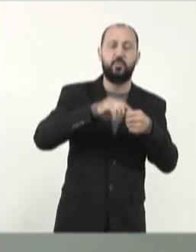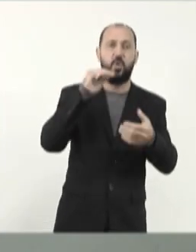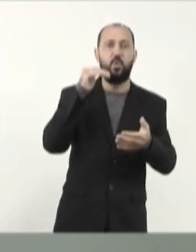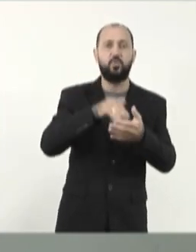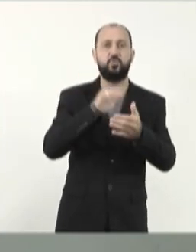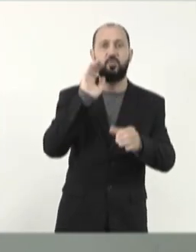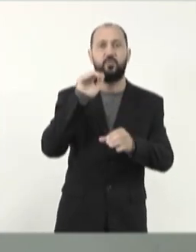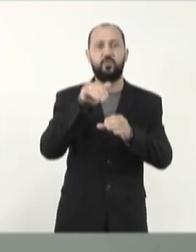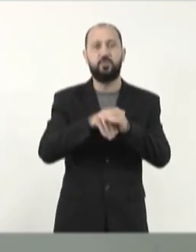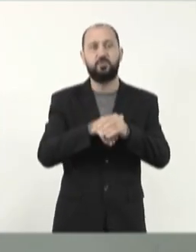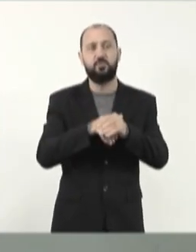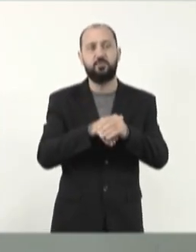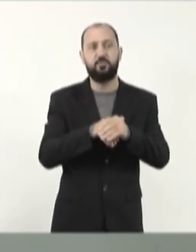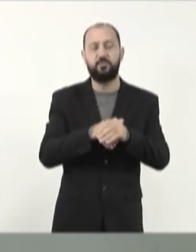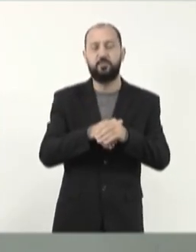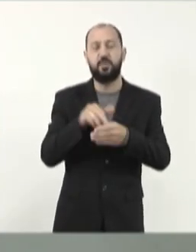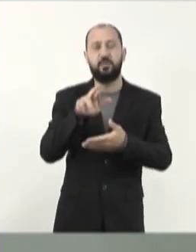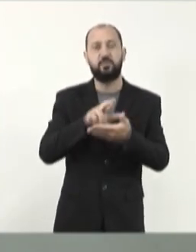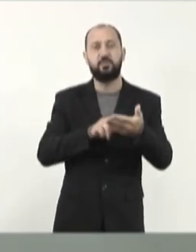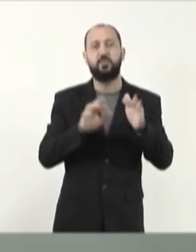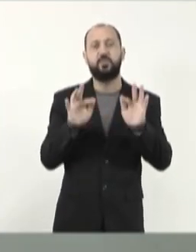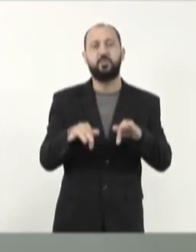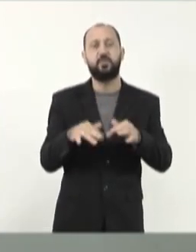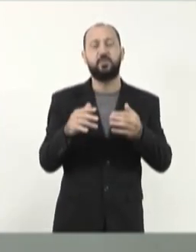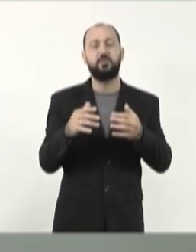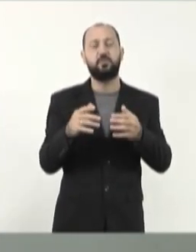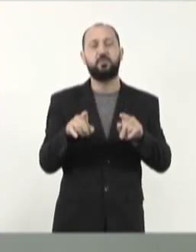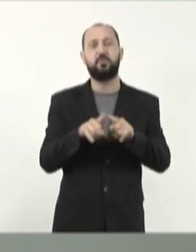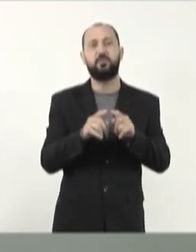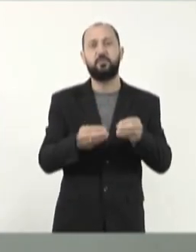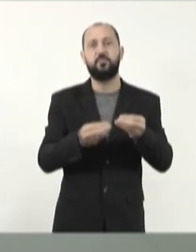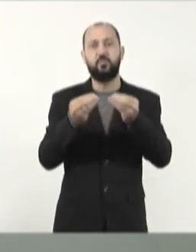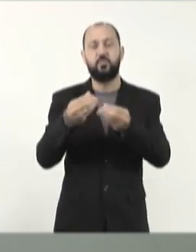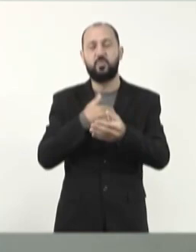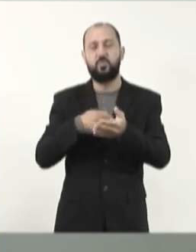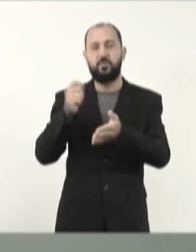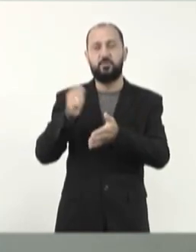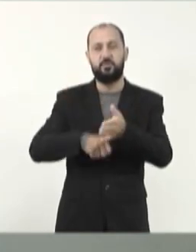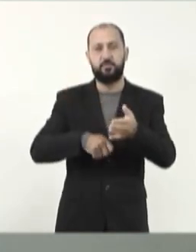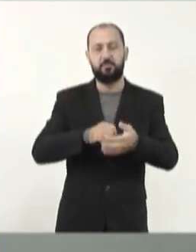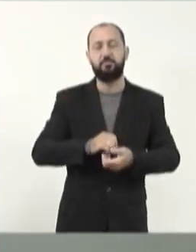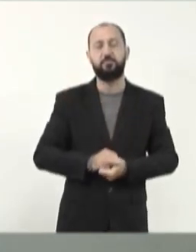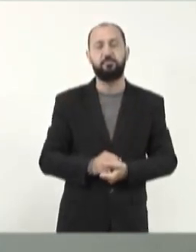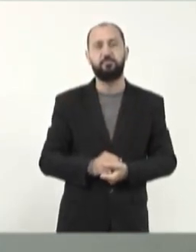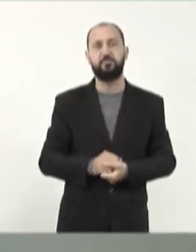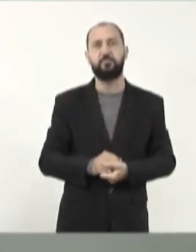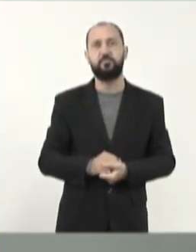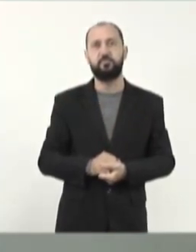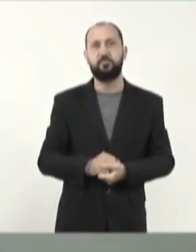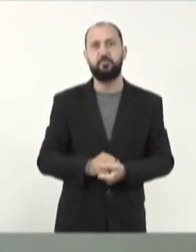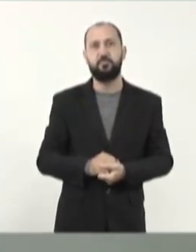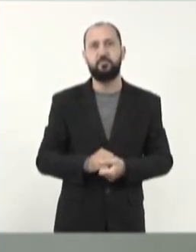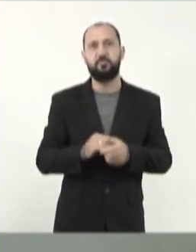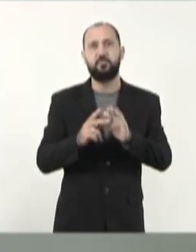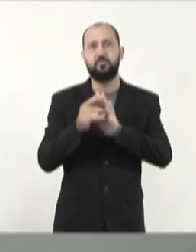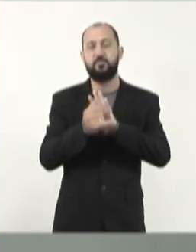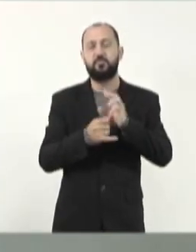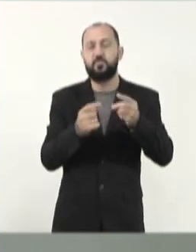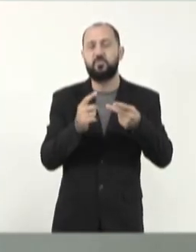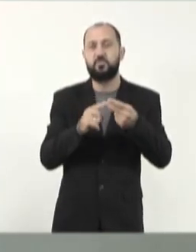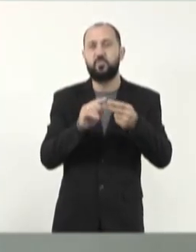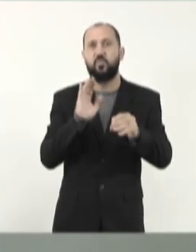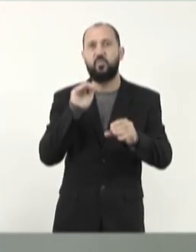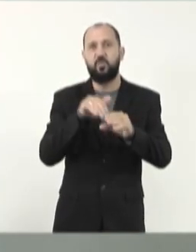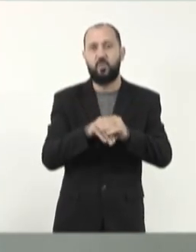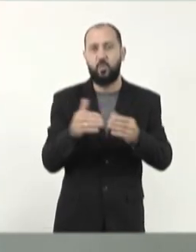última votação, por sua vez, da redação final, para então sim ir para a sanção do governador Eduardo Riedel. Vamos para o próximo projeto votado